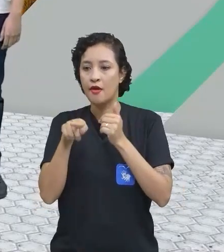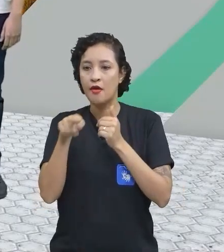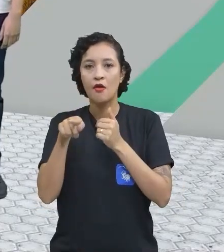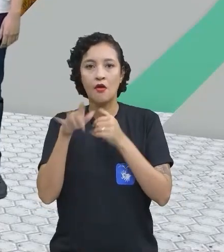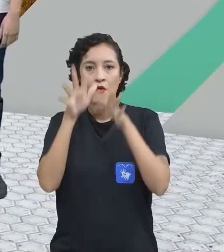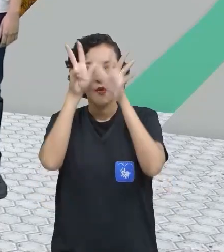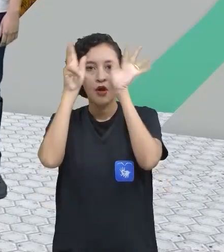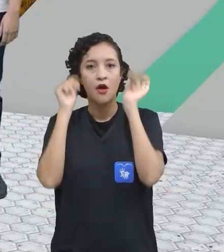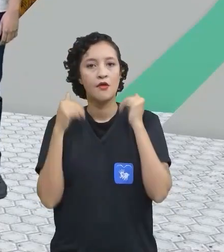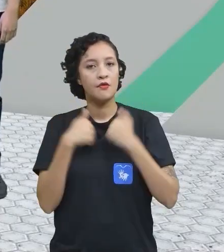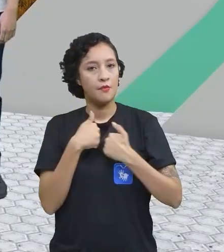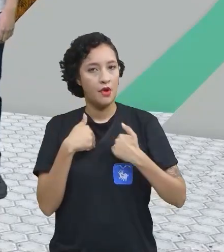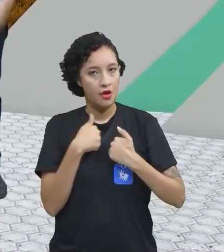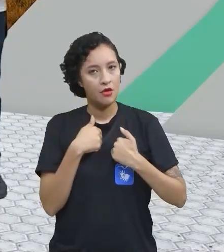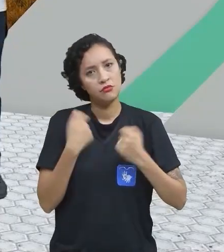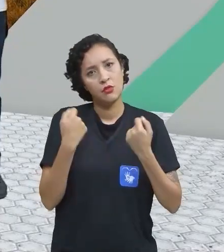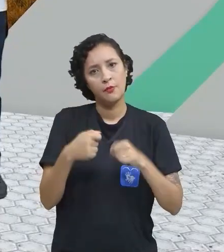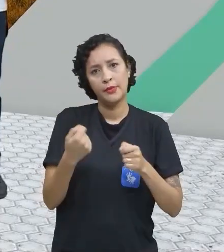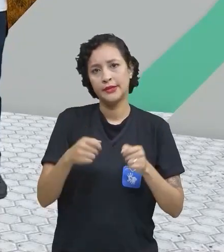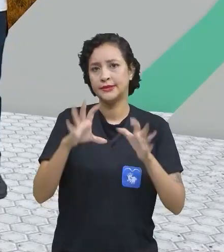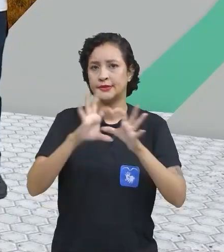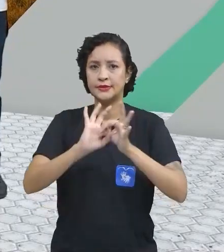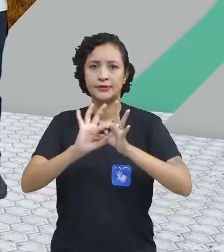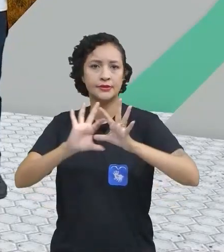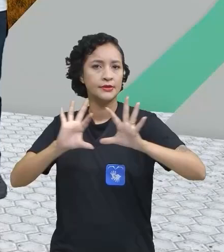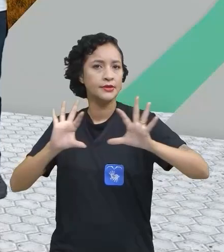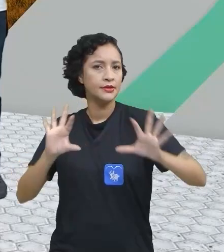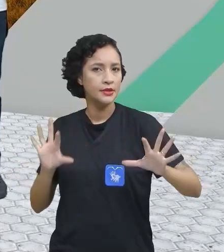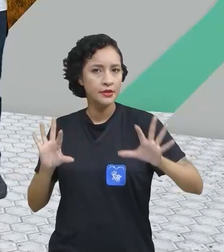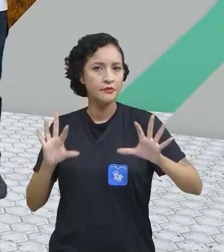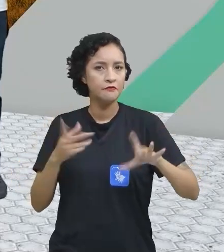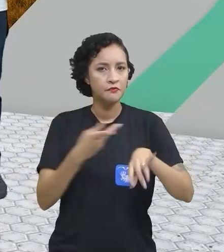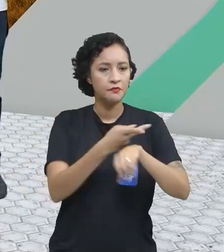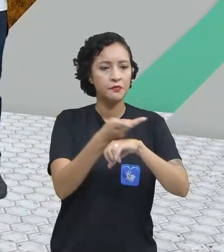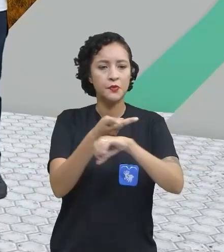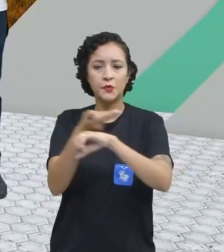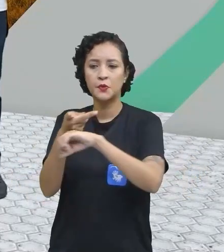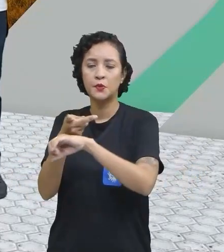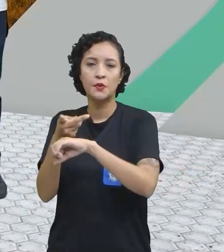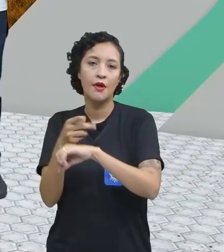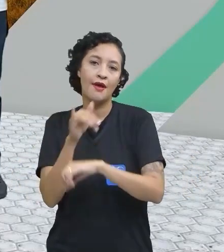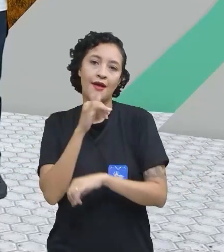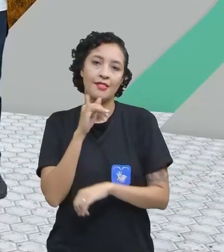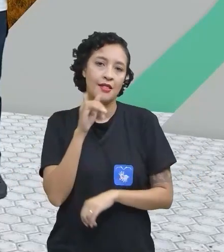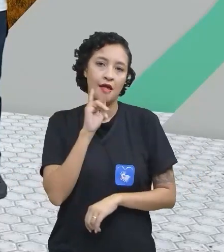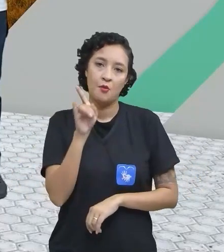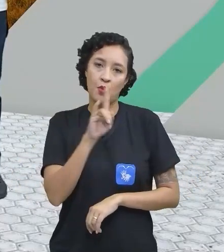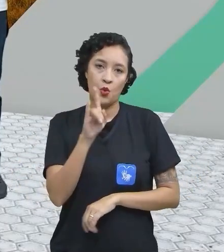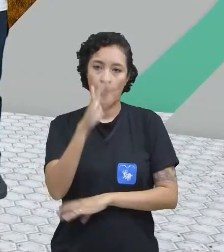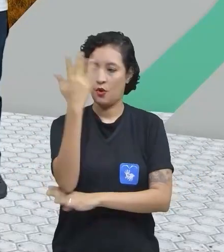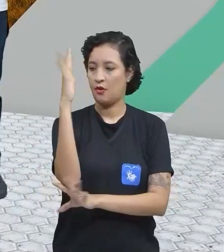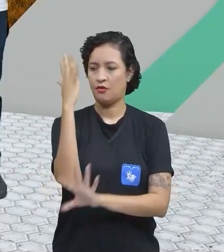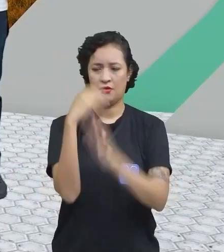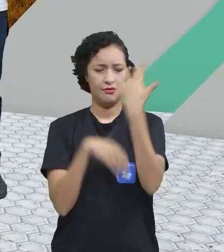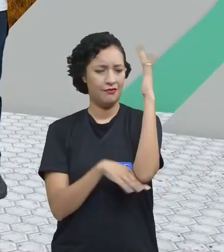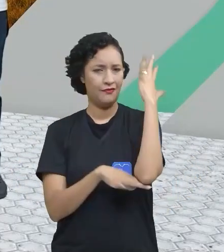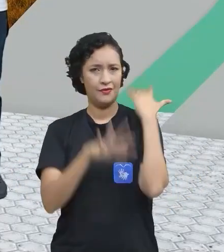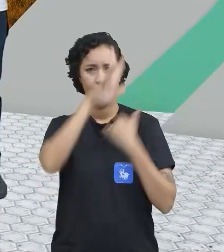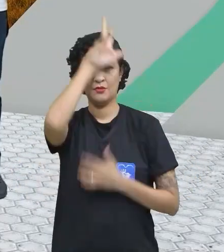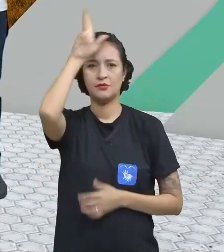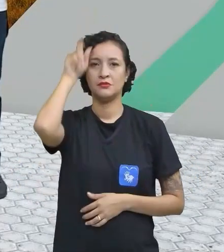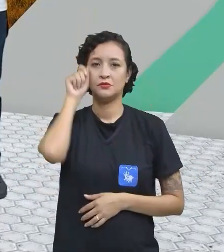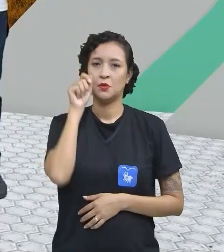precisa viver num ambiente onde existem outros animais que ele possa se alimentar. Ele não é encontrado, por exemplo, na floresta amazônica. O leão não vive na floresta amazônica.